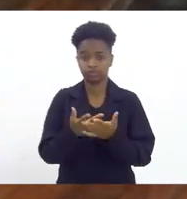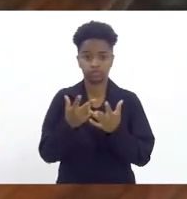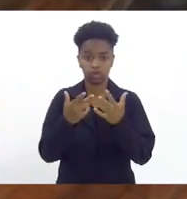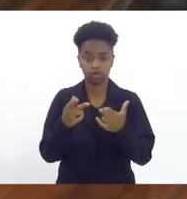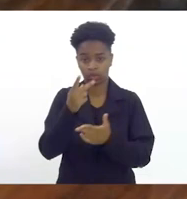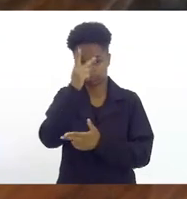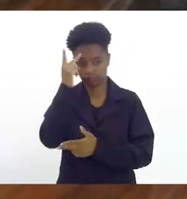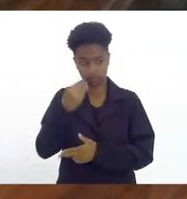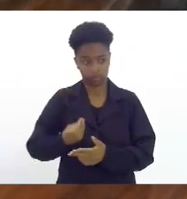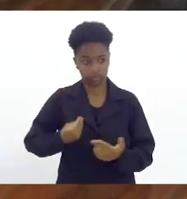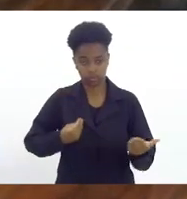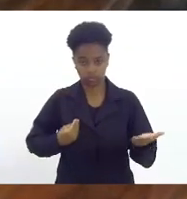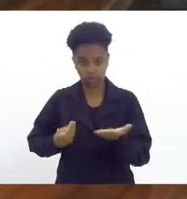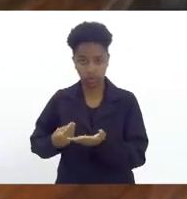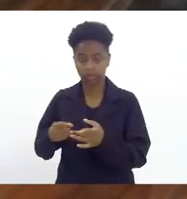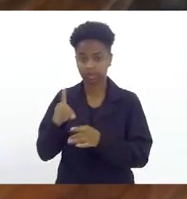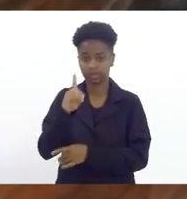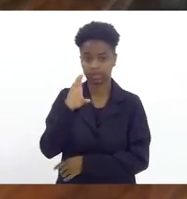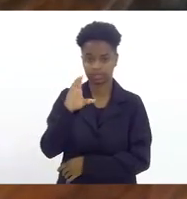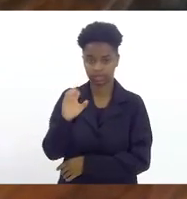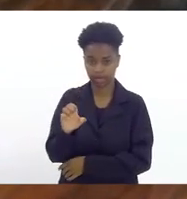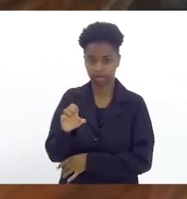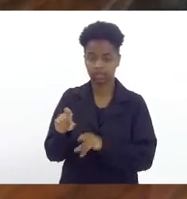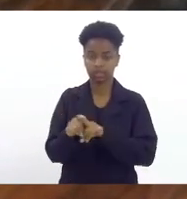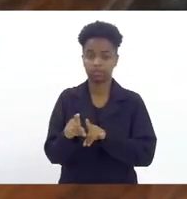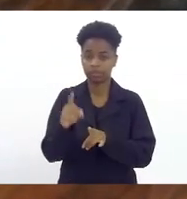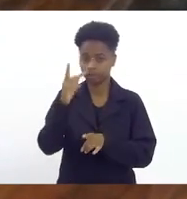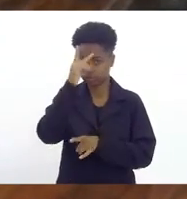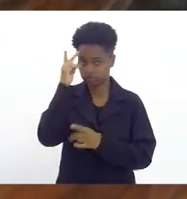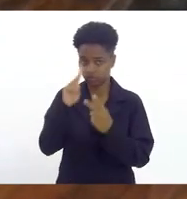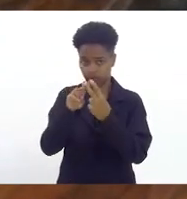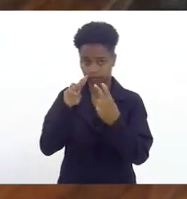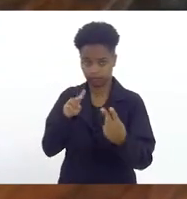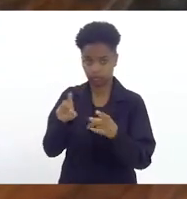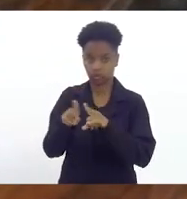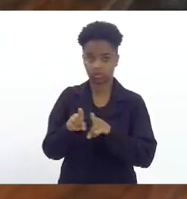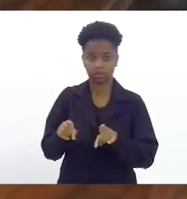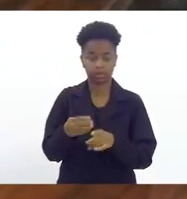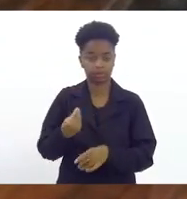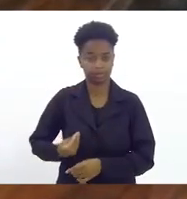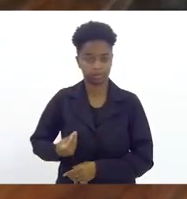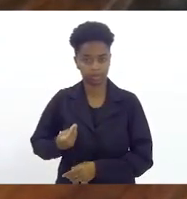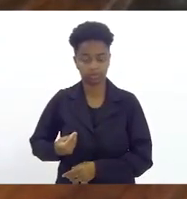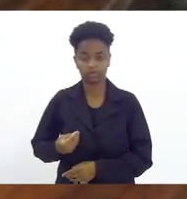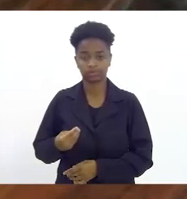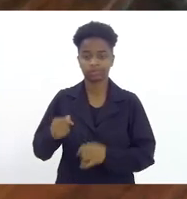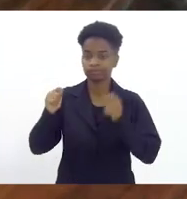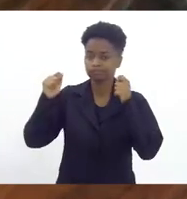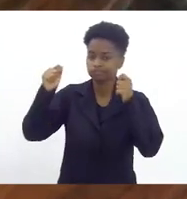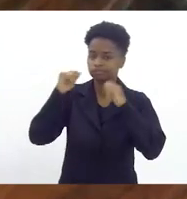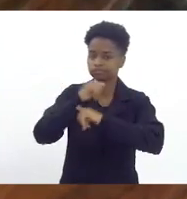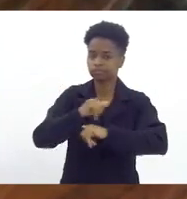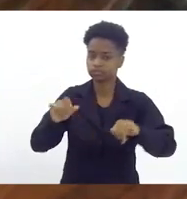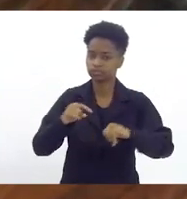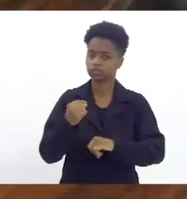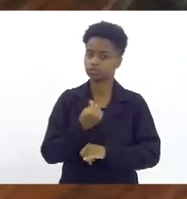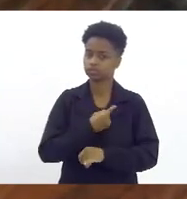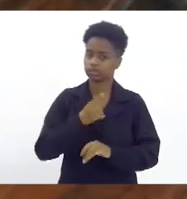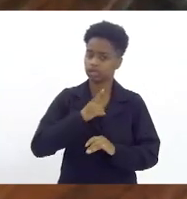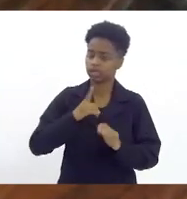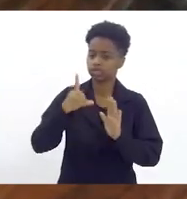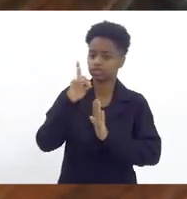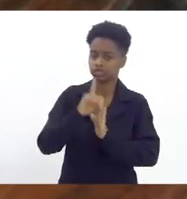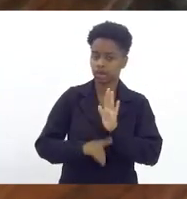os que estiveram presentes aqui do DCE a galera que esteve na online também é de reivindicarmos nossos direitos nas